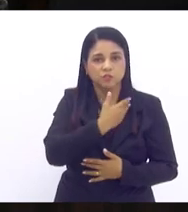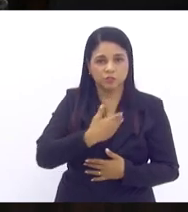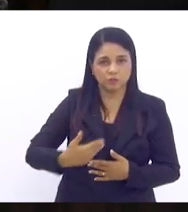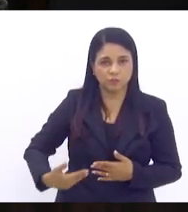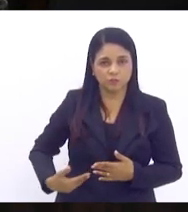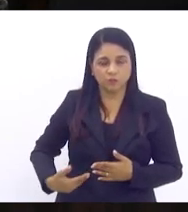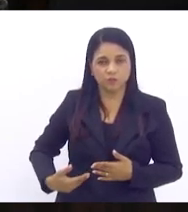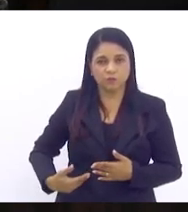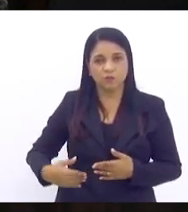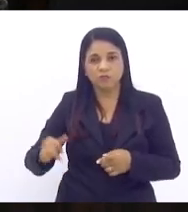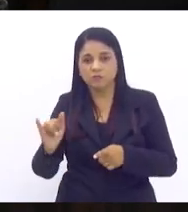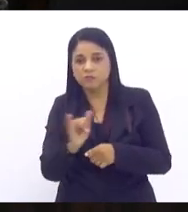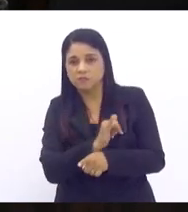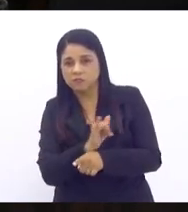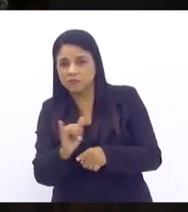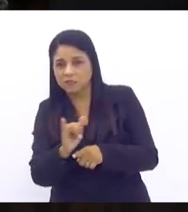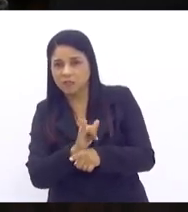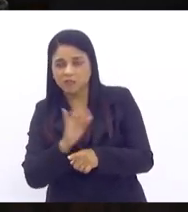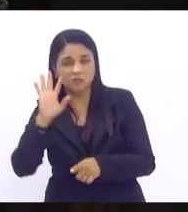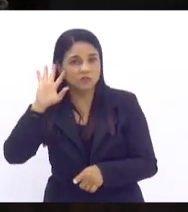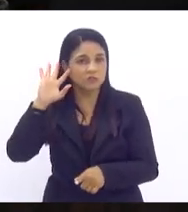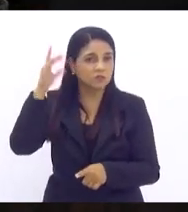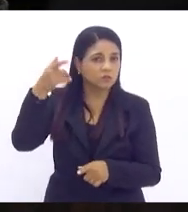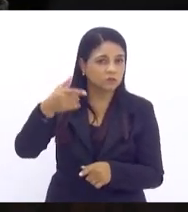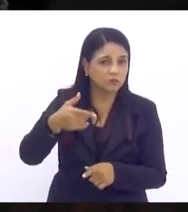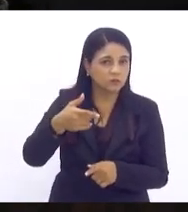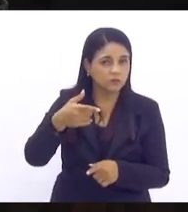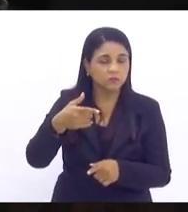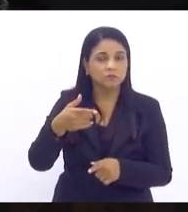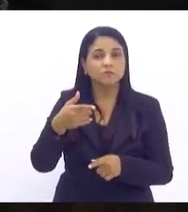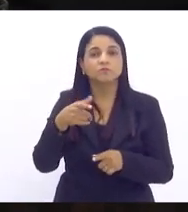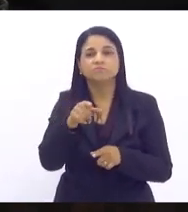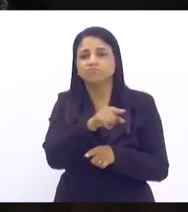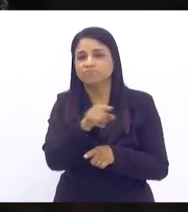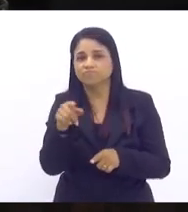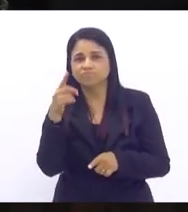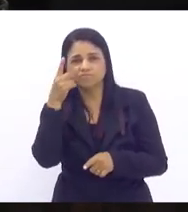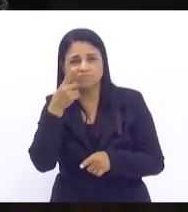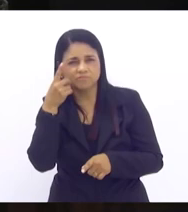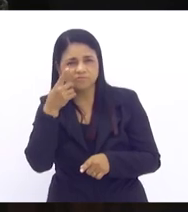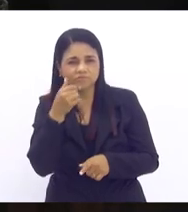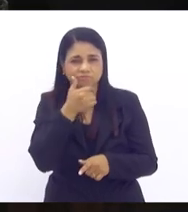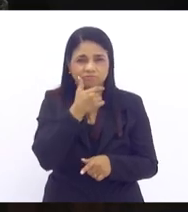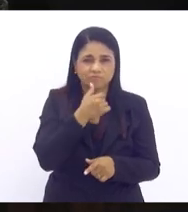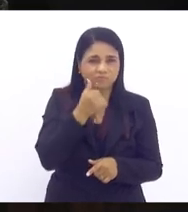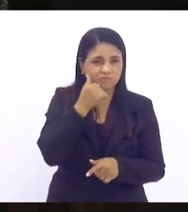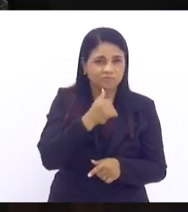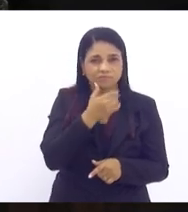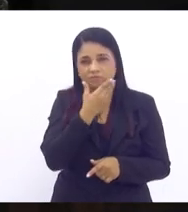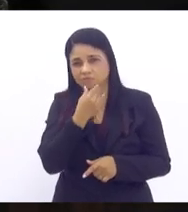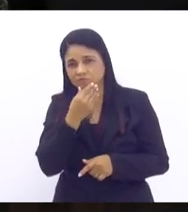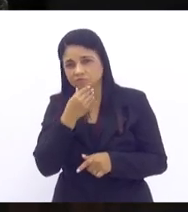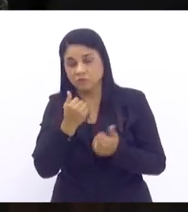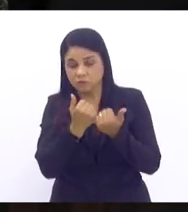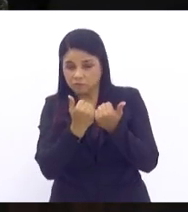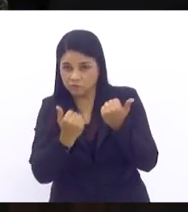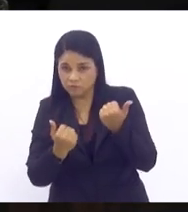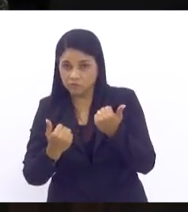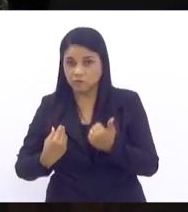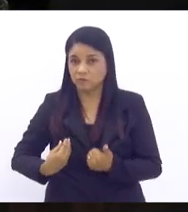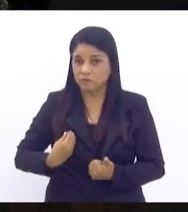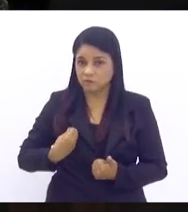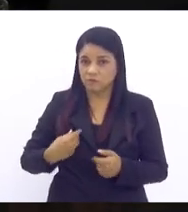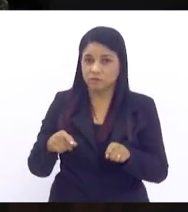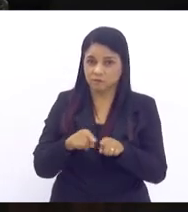alternativas e soluções. Importantíssimo para que os senhores deputados, as suas assessorias, possam estar presentes, nós colocamos